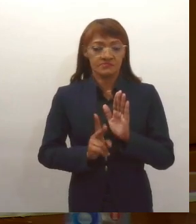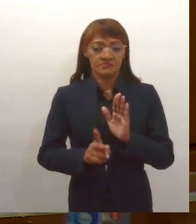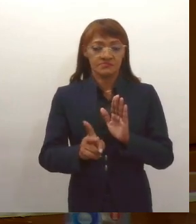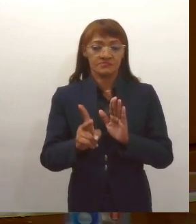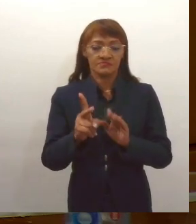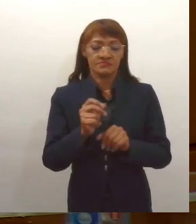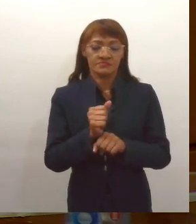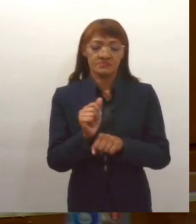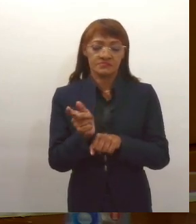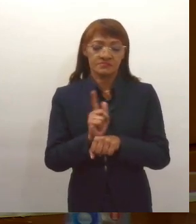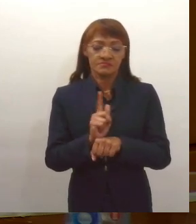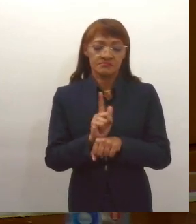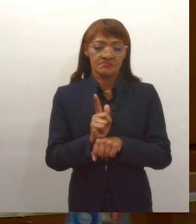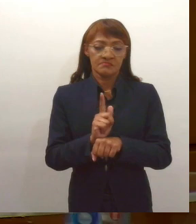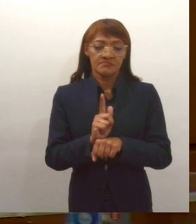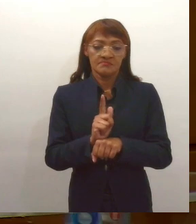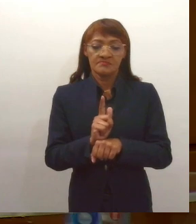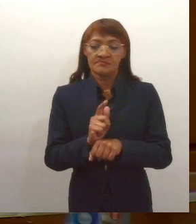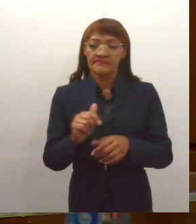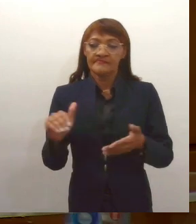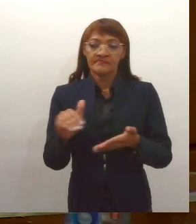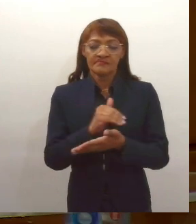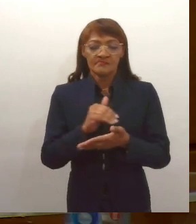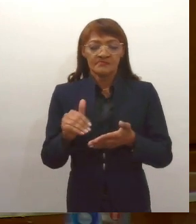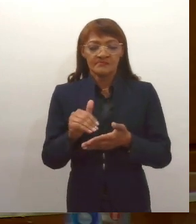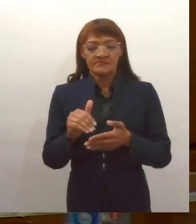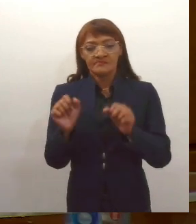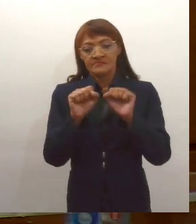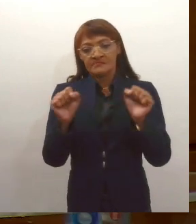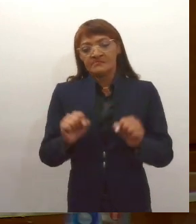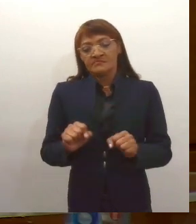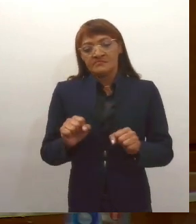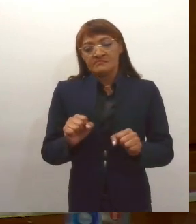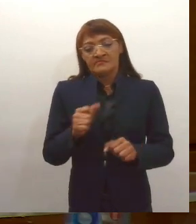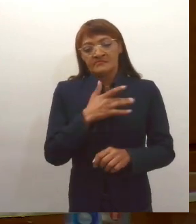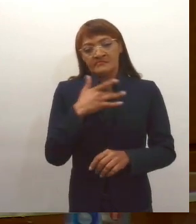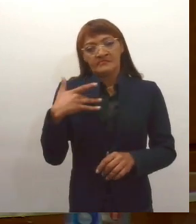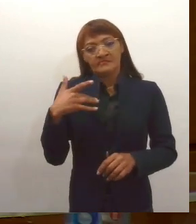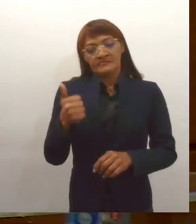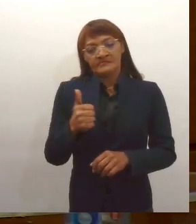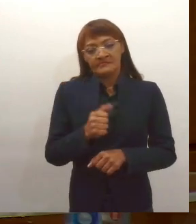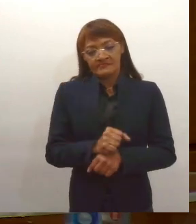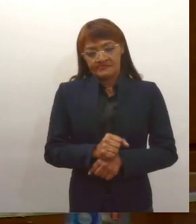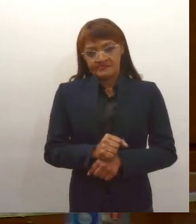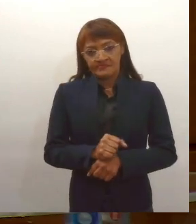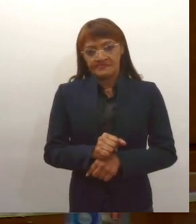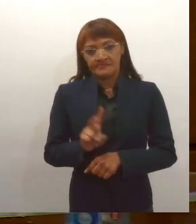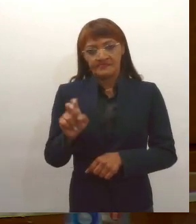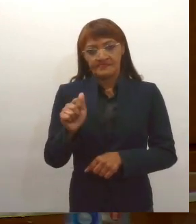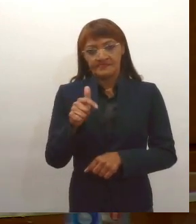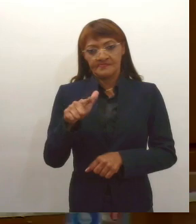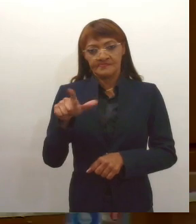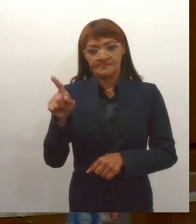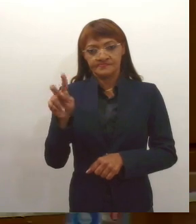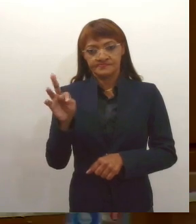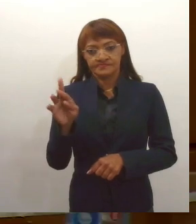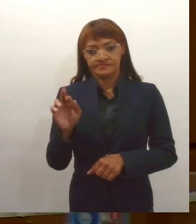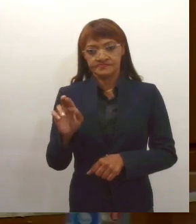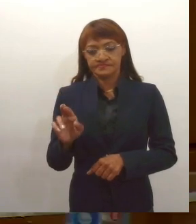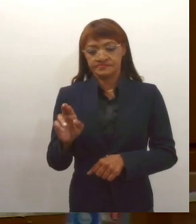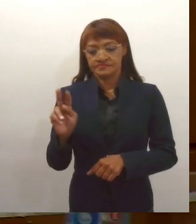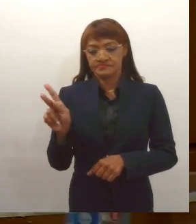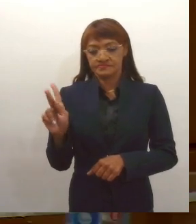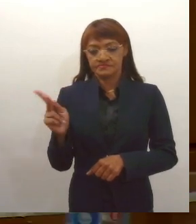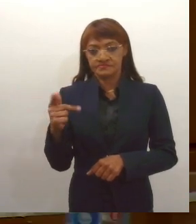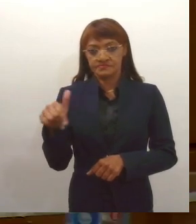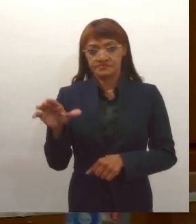Estado da Saúde Dr Walter Pinheiro com o objetivo de combater as